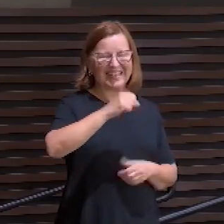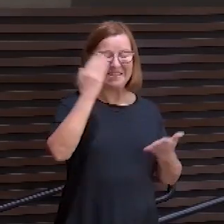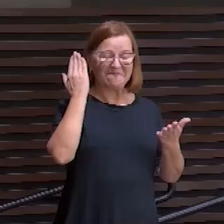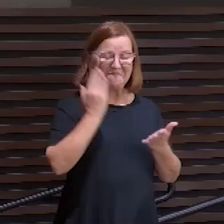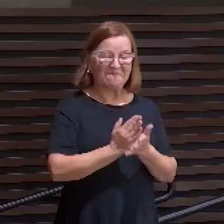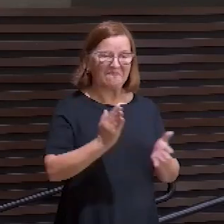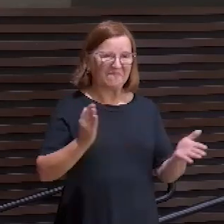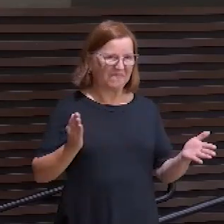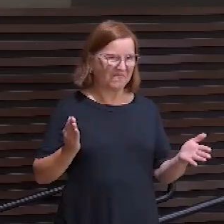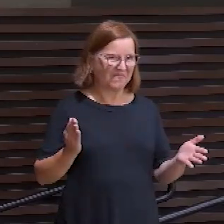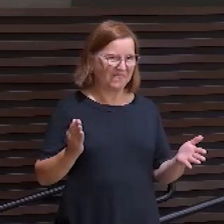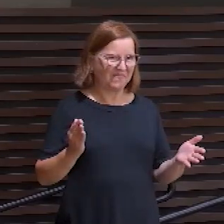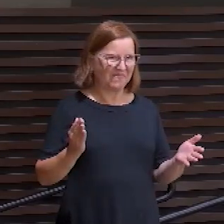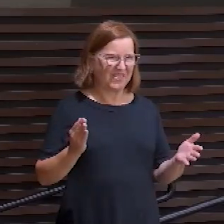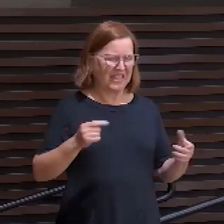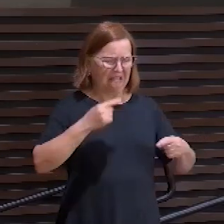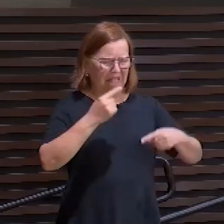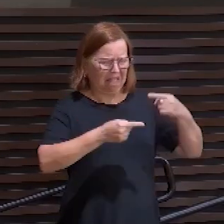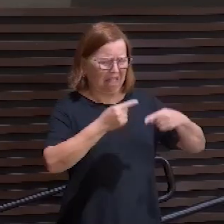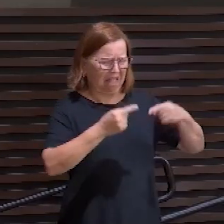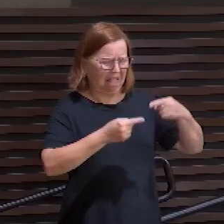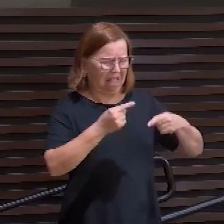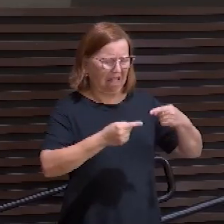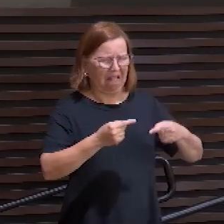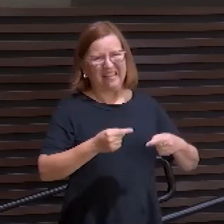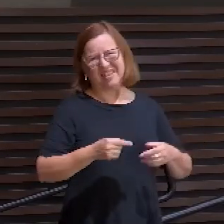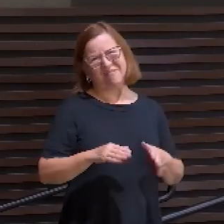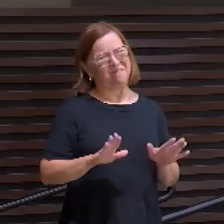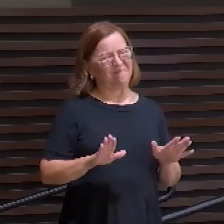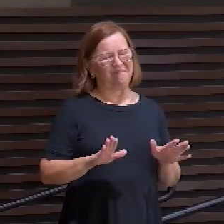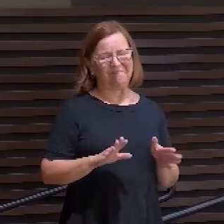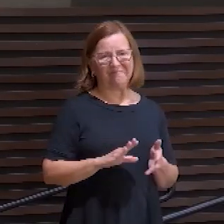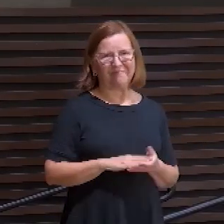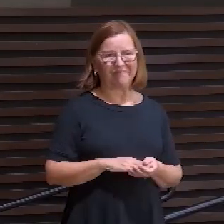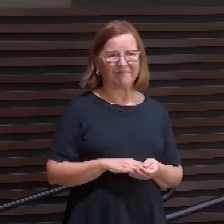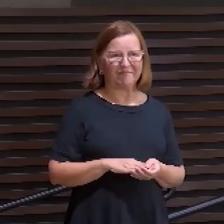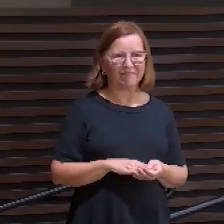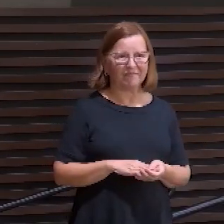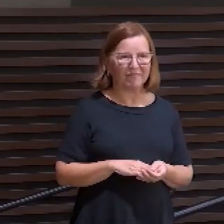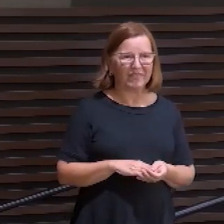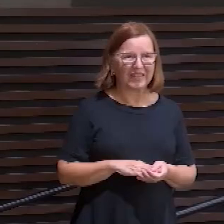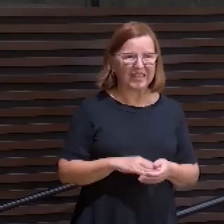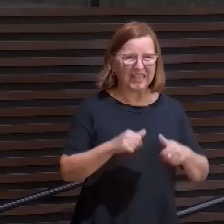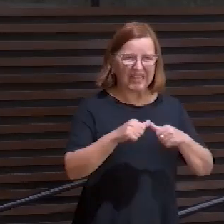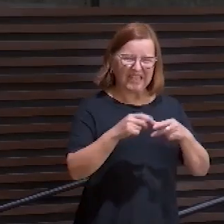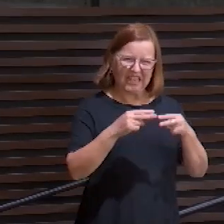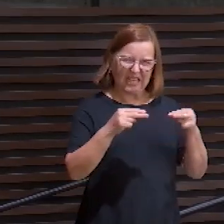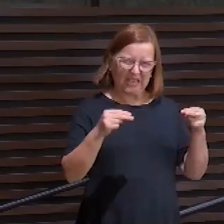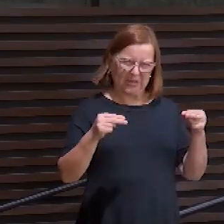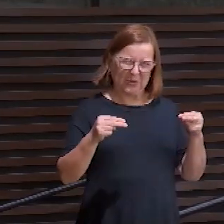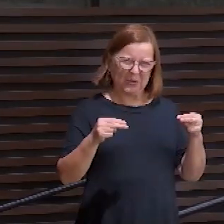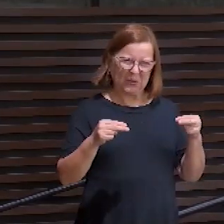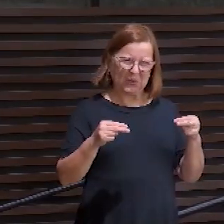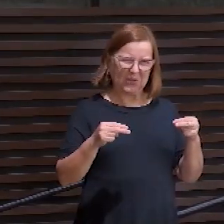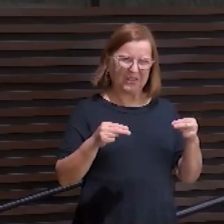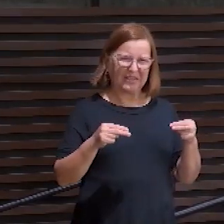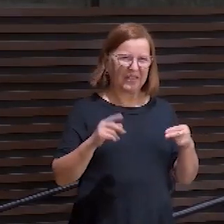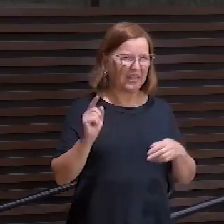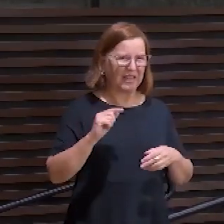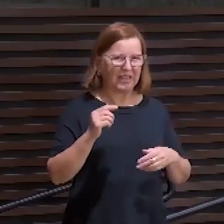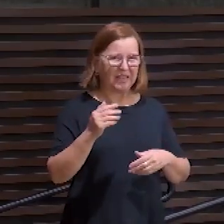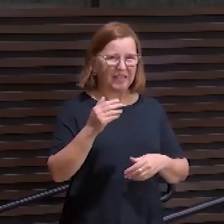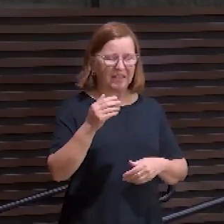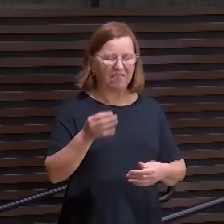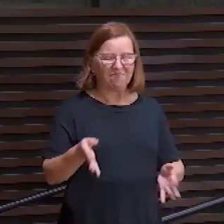acaba as picuinhas, as questiúnculas, essas coisinhas que não